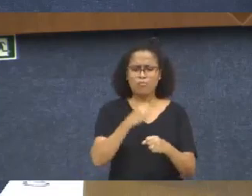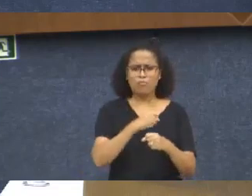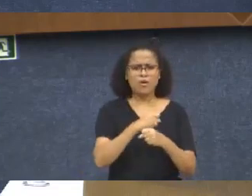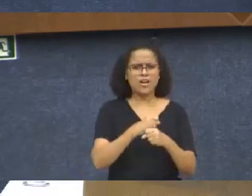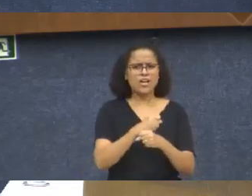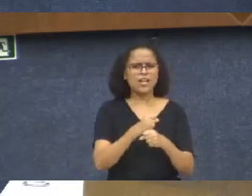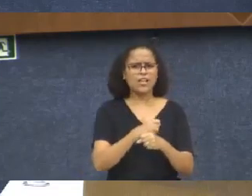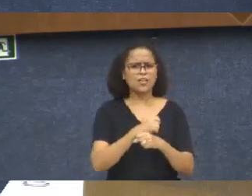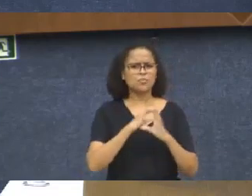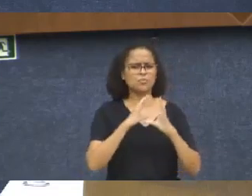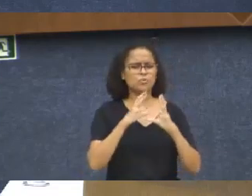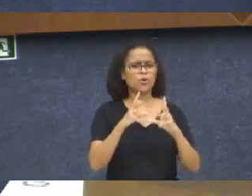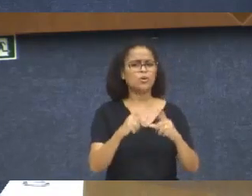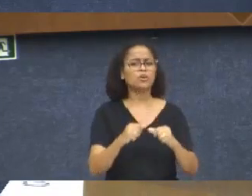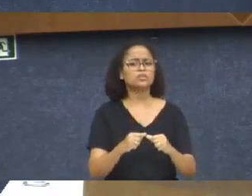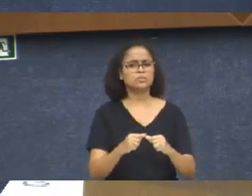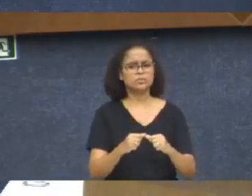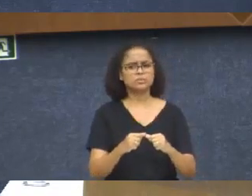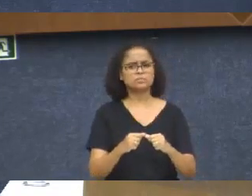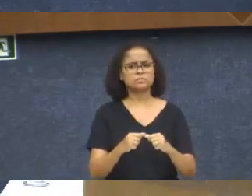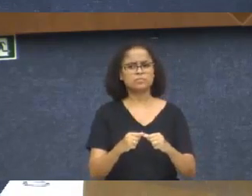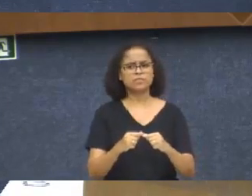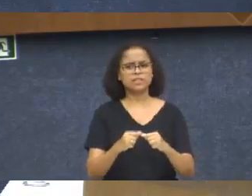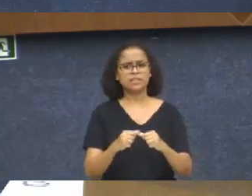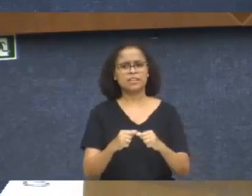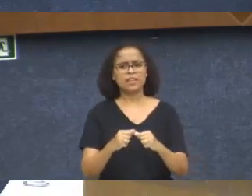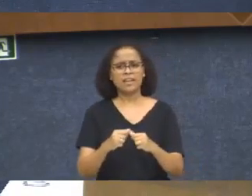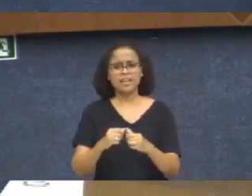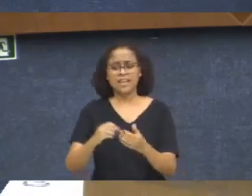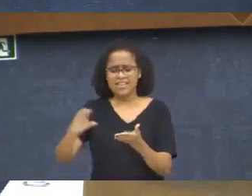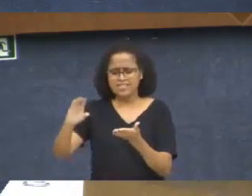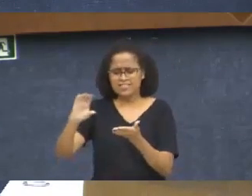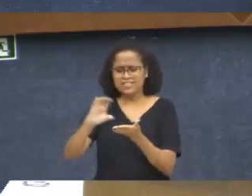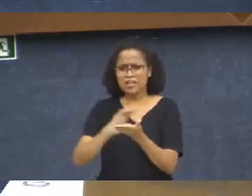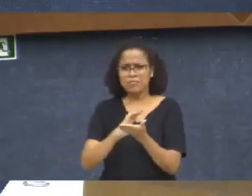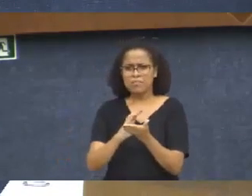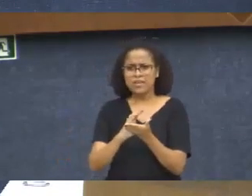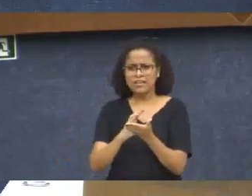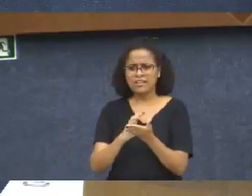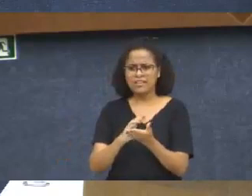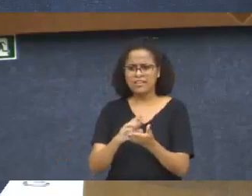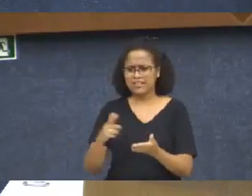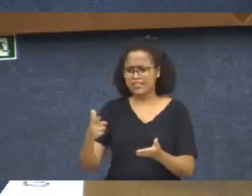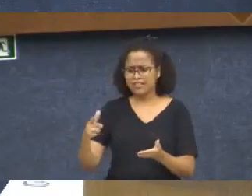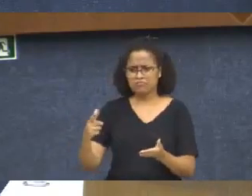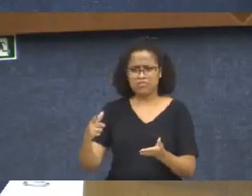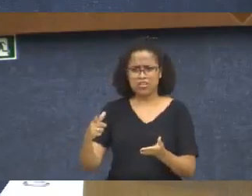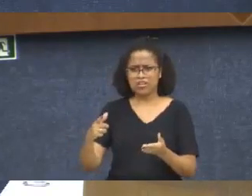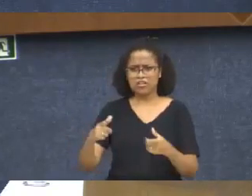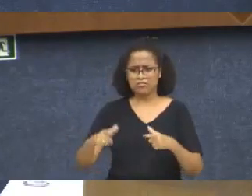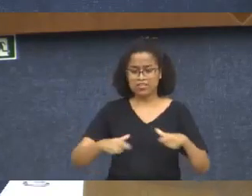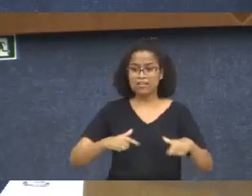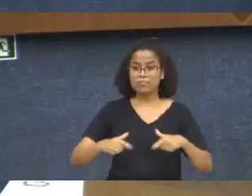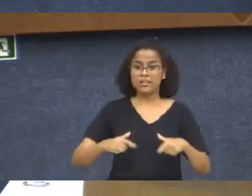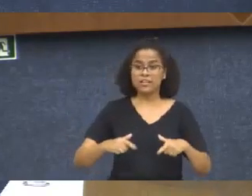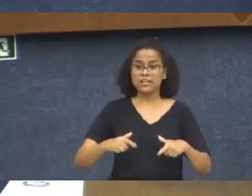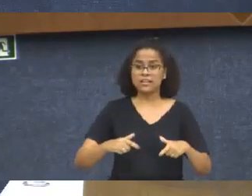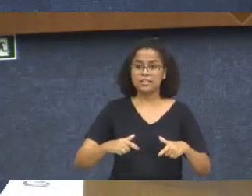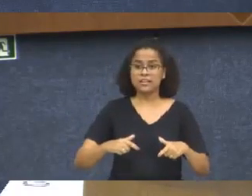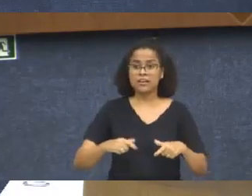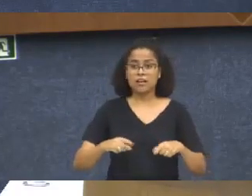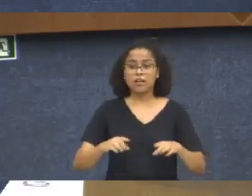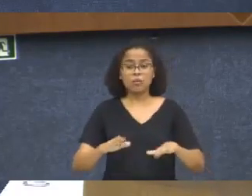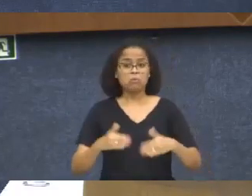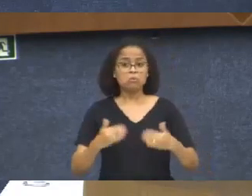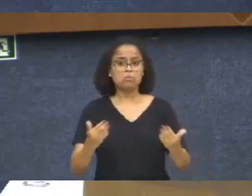bom demais. Receber sem trabalhar é o que eles querem. Só pode ser. E na hora que fixa a multa, não